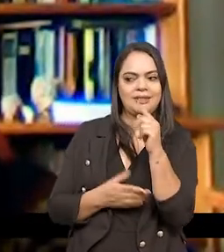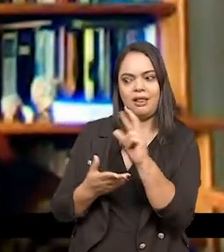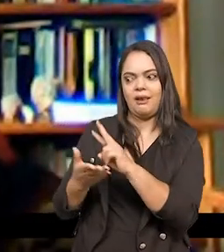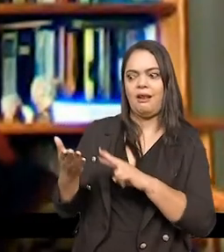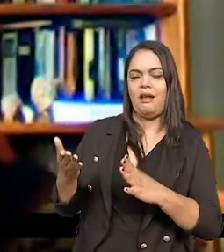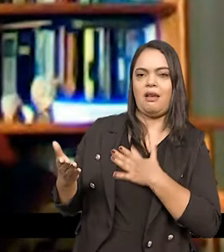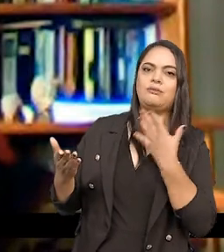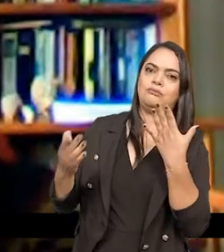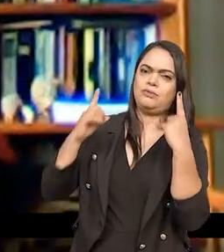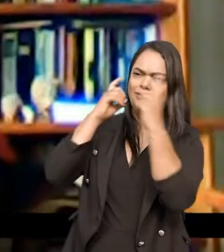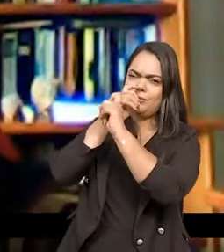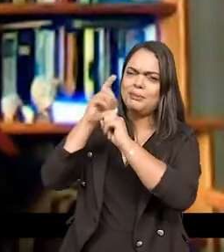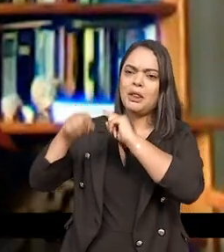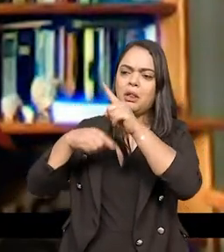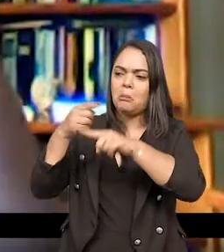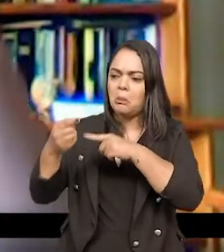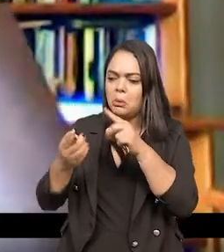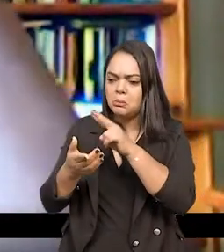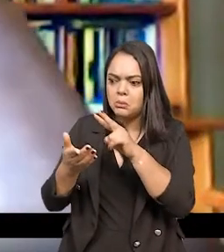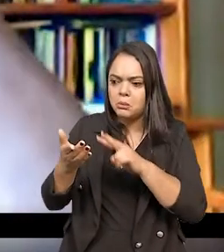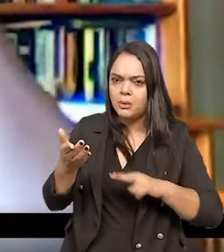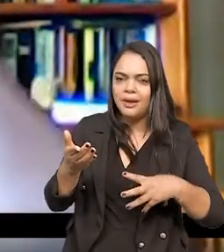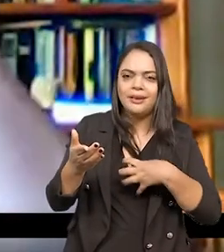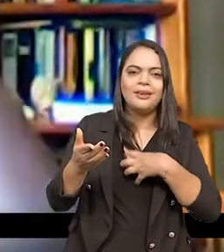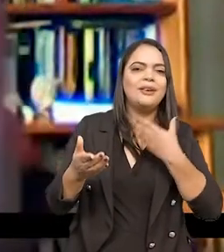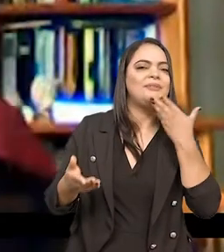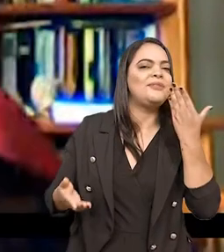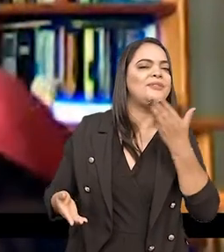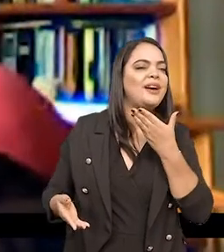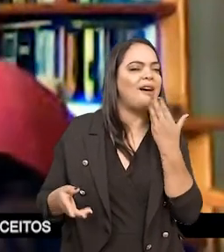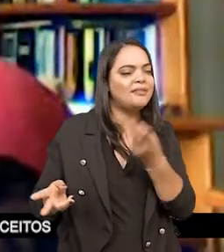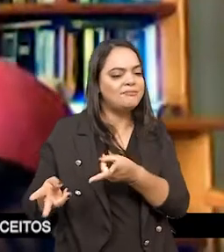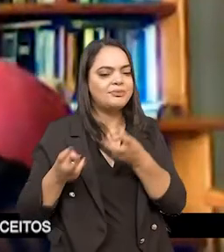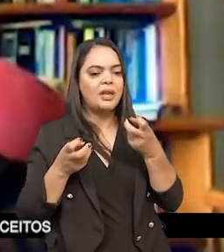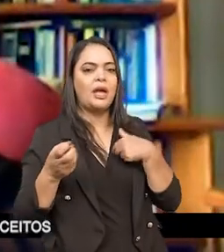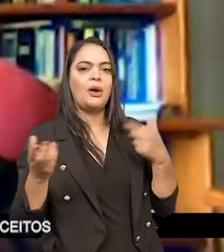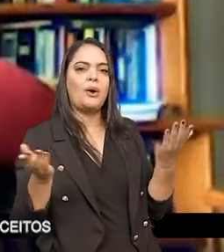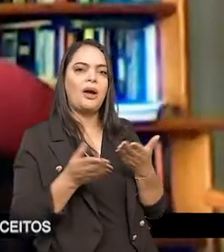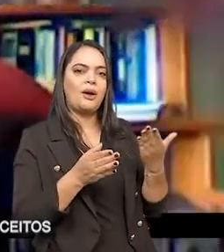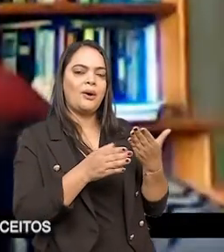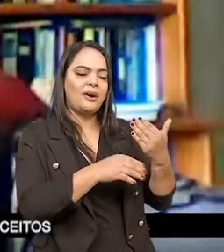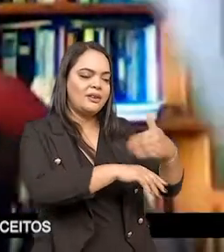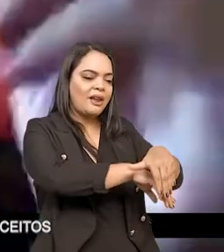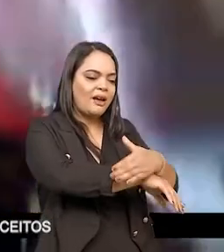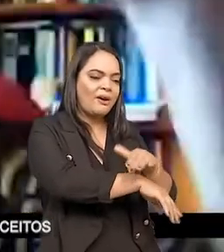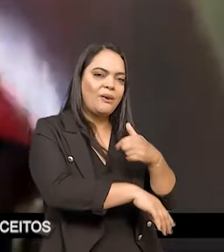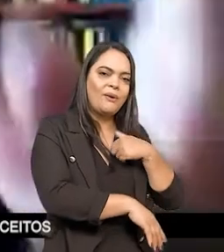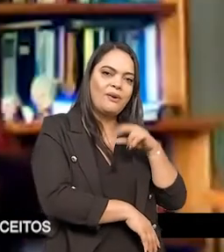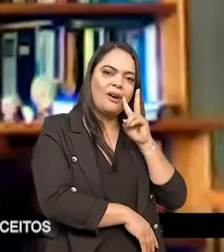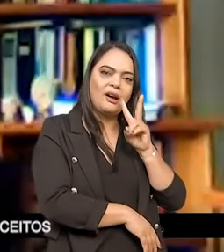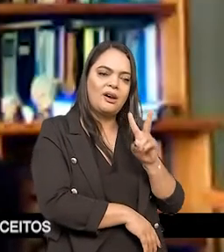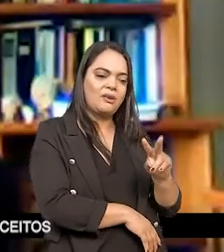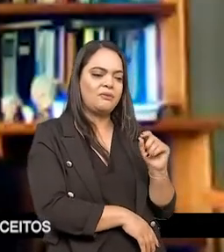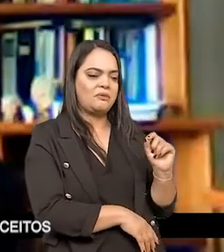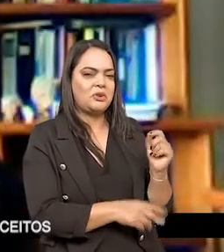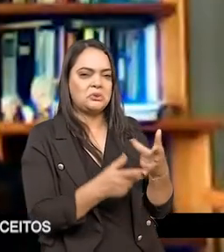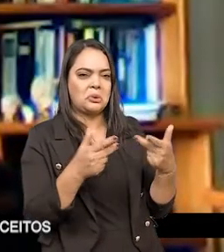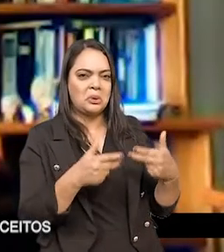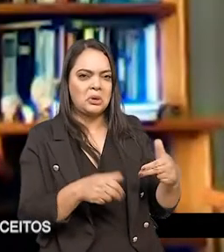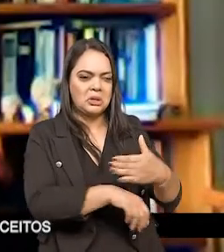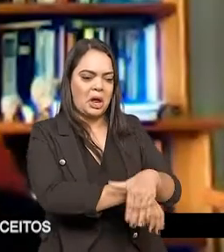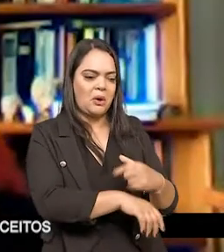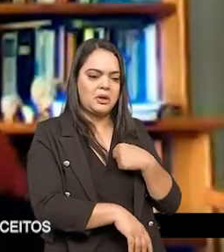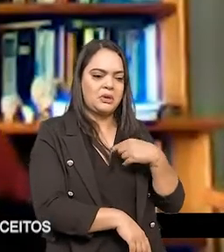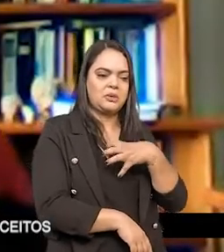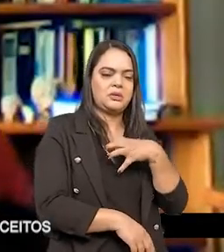né? Depois ele fica super fácil. Daí os alunos ficam, mas agora eu saio na rua, tem uma pedrinha no caminho e é uma relação de poder. Que